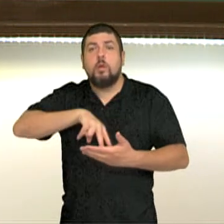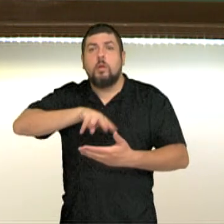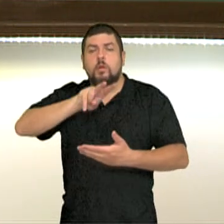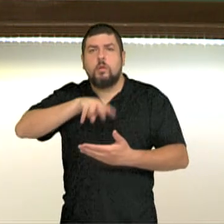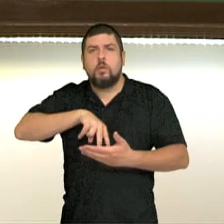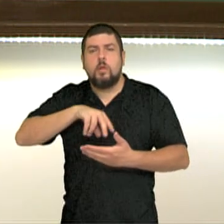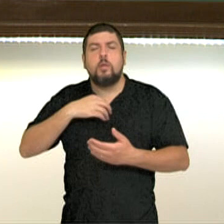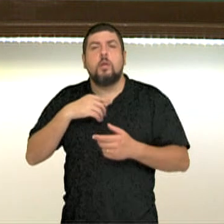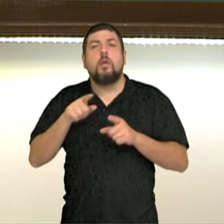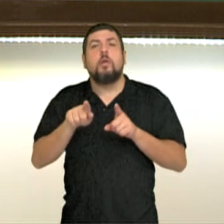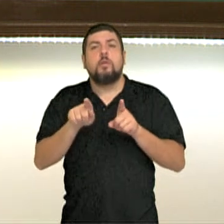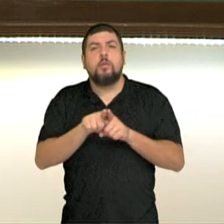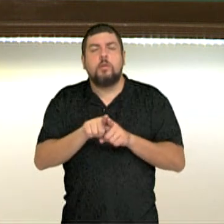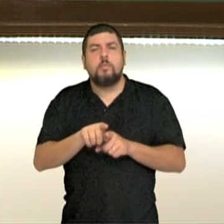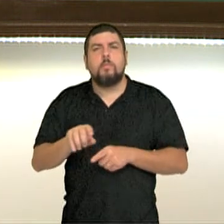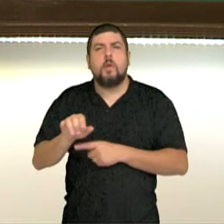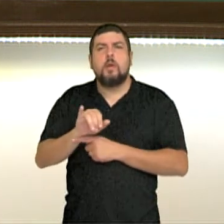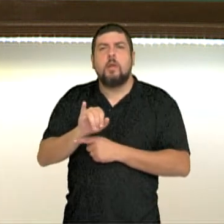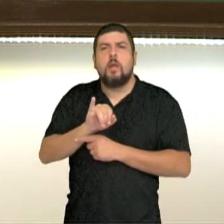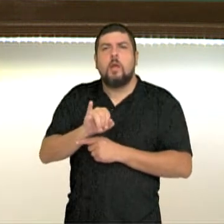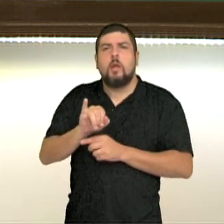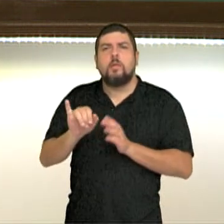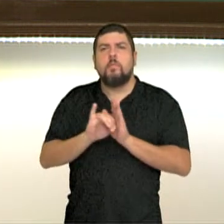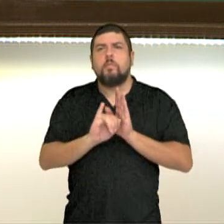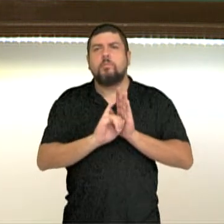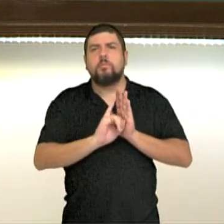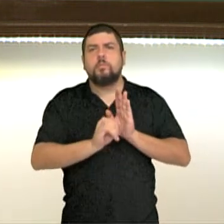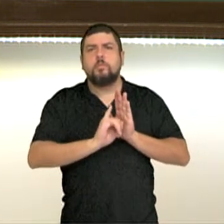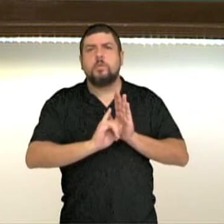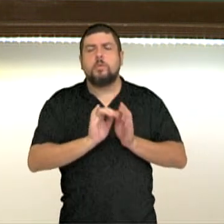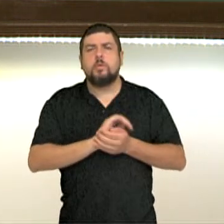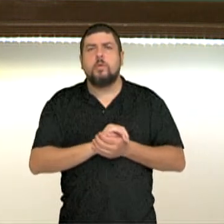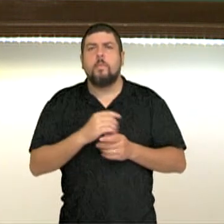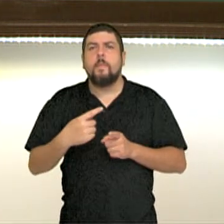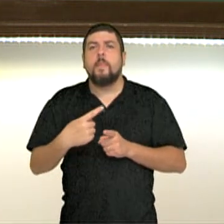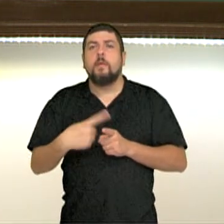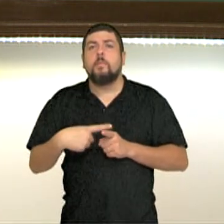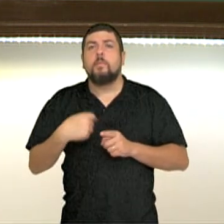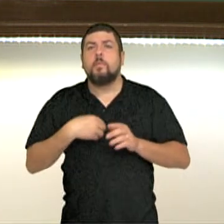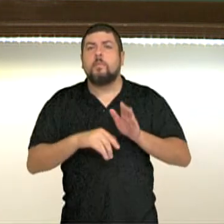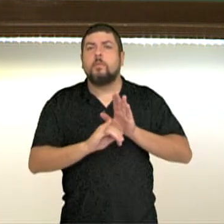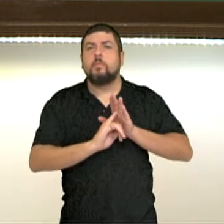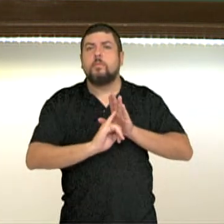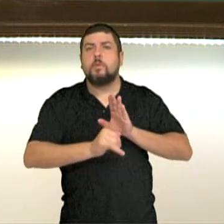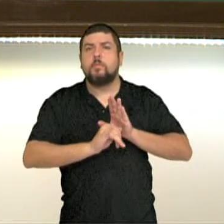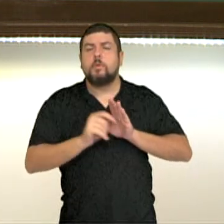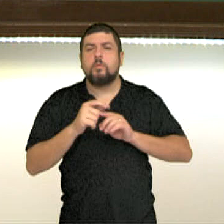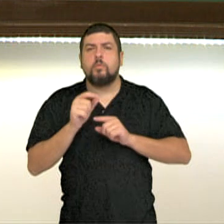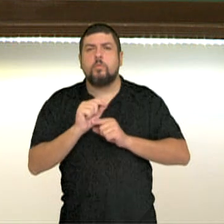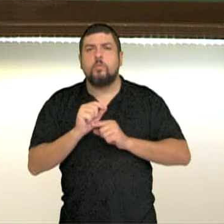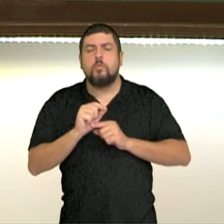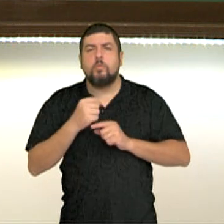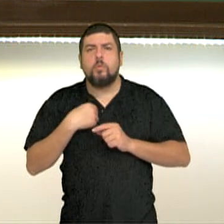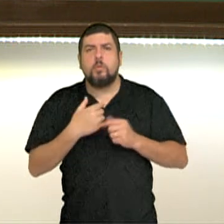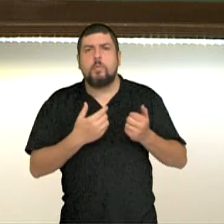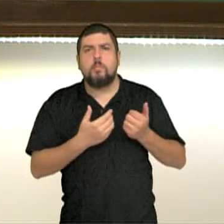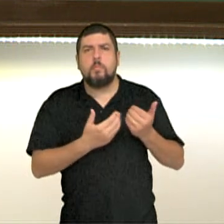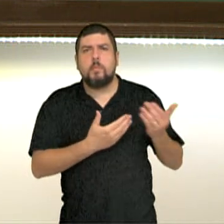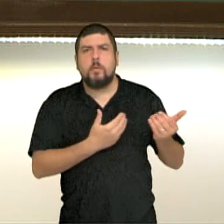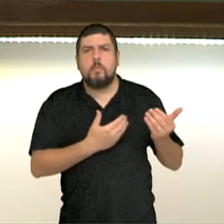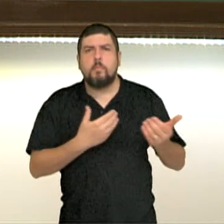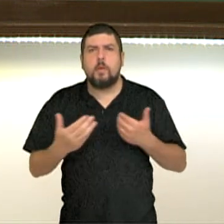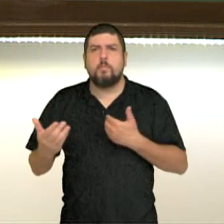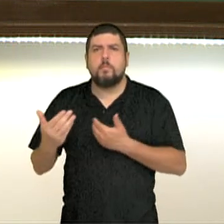também somos interlocutores, porque a pessoa que está sendo entrevistada, ela tem em mente que ela está falando para o entrevistador, certo? Mas ela